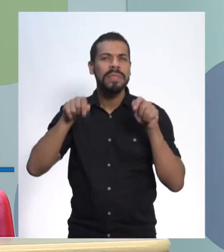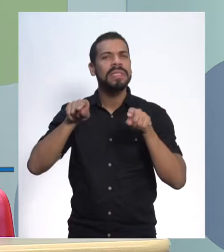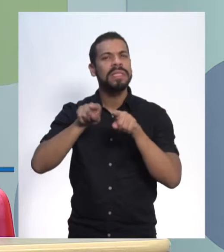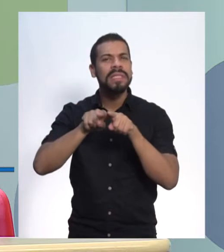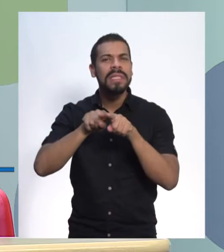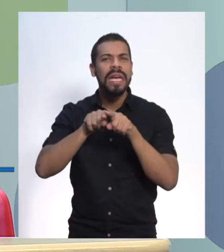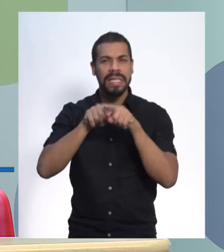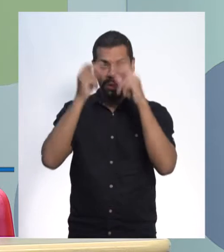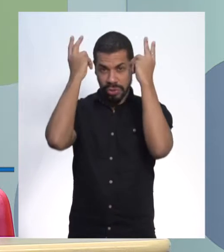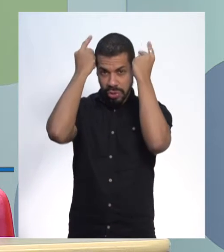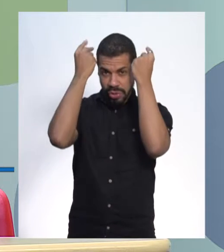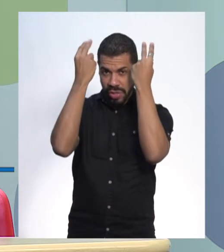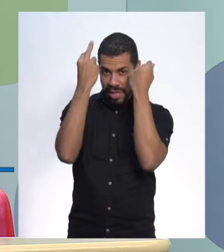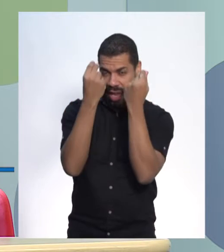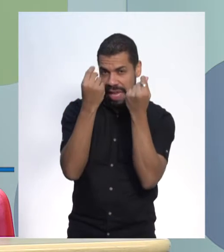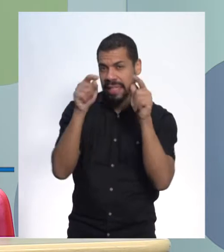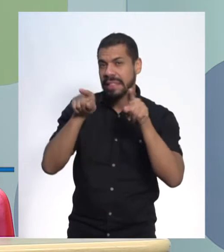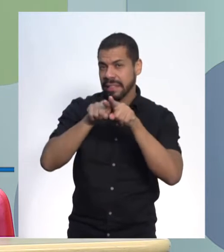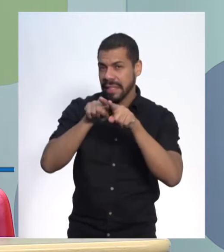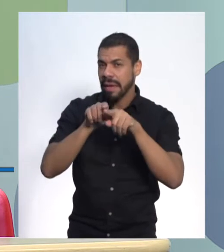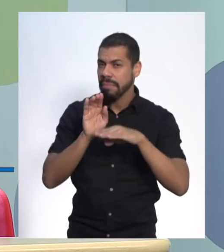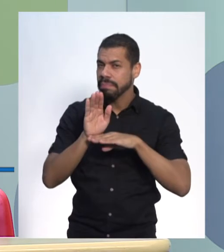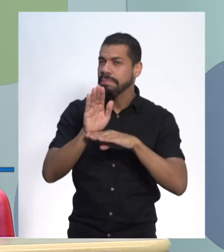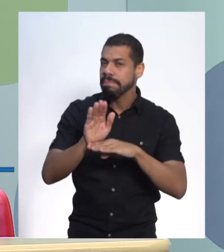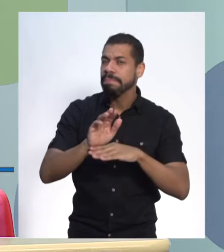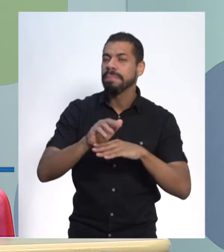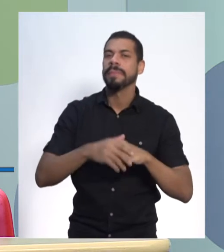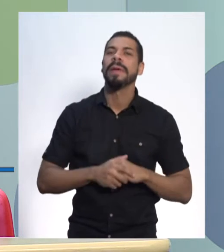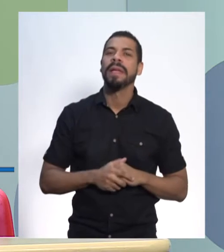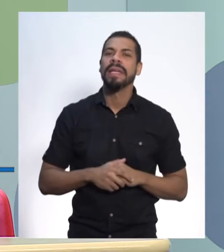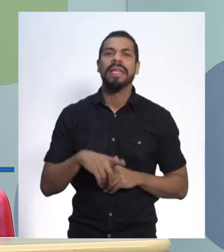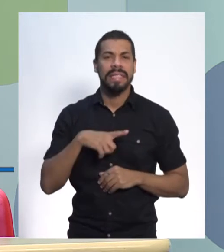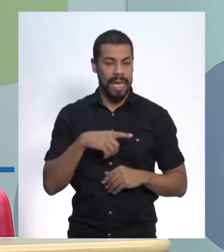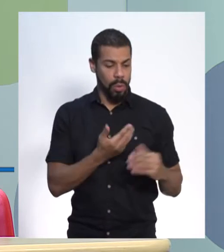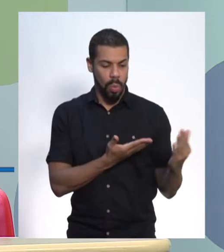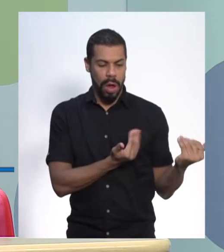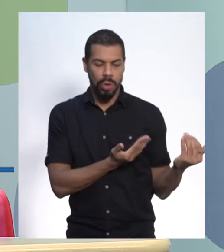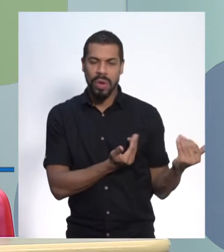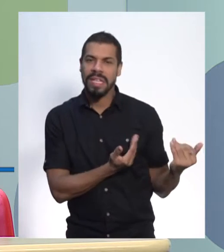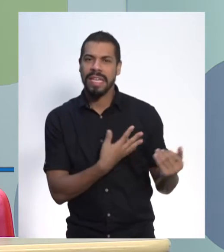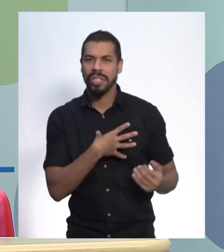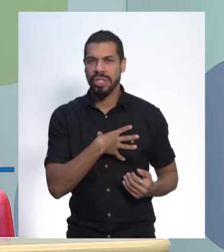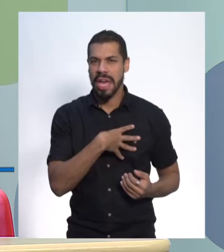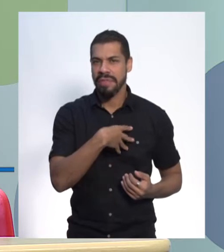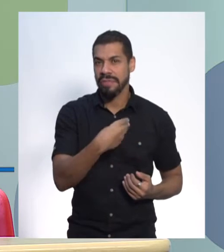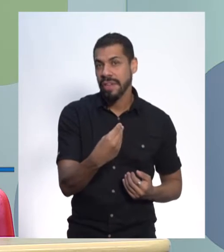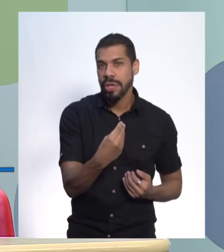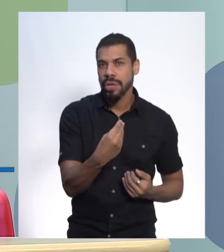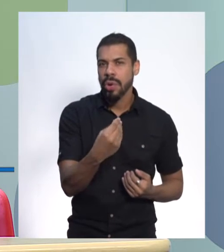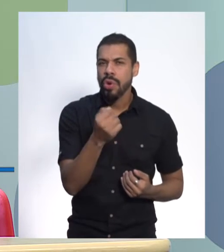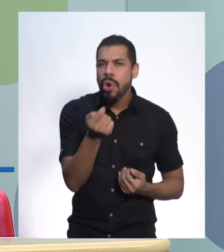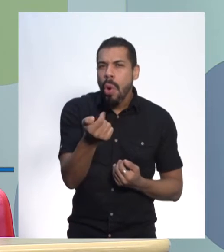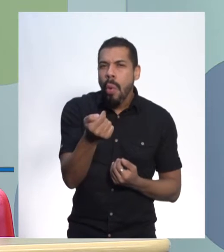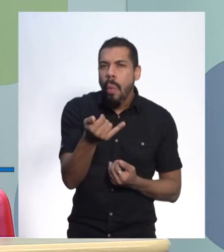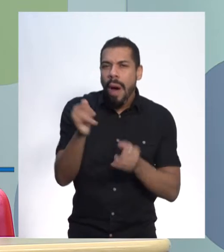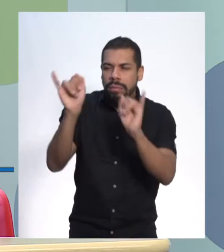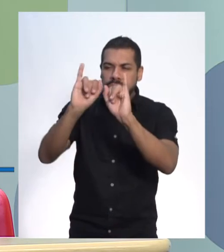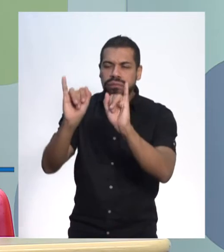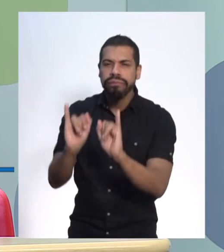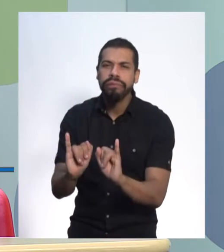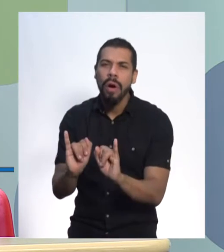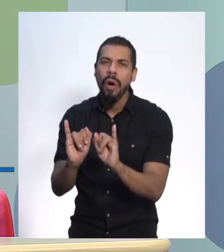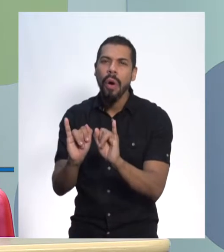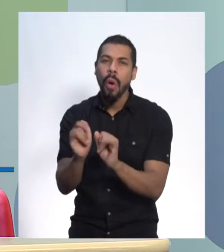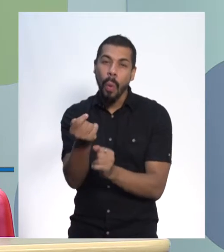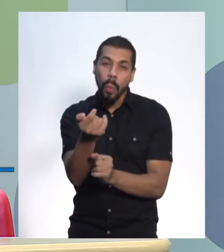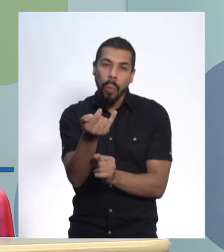modelos gregos de herói, né, essa adequação para os tempos modernos. Você tem um adolescente que é filho, né, de um semideus, na verdade de um deus, desculpa, é